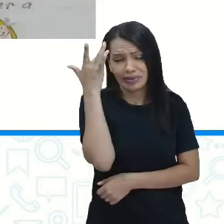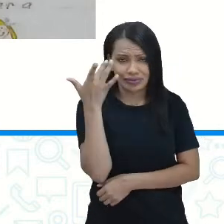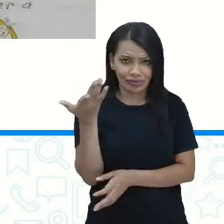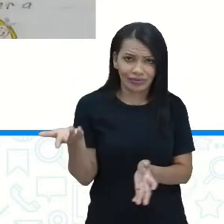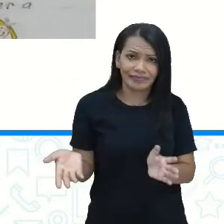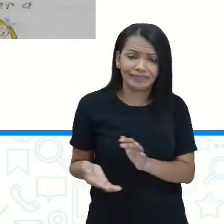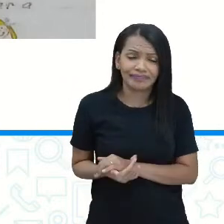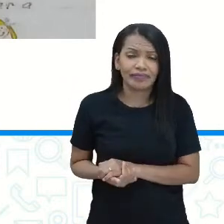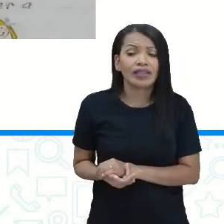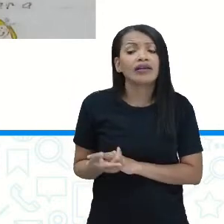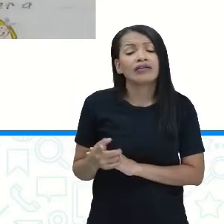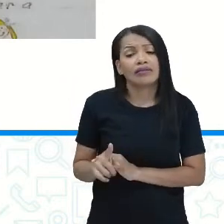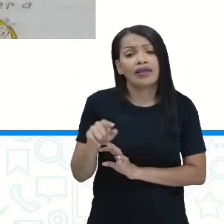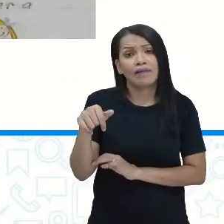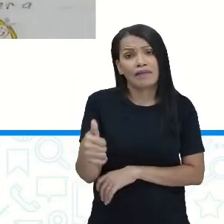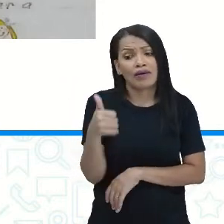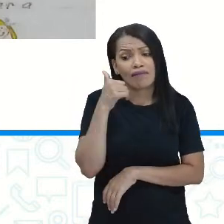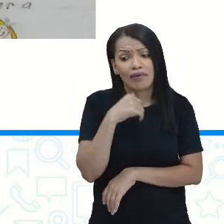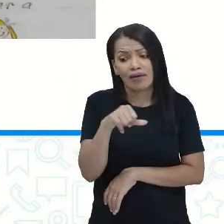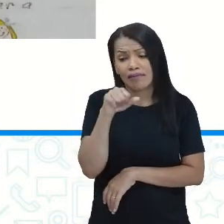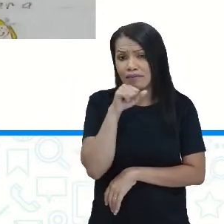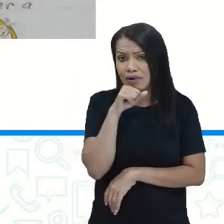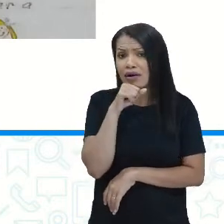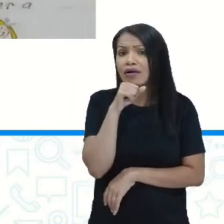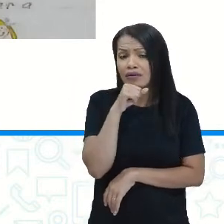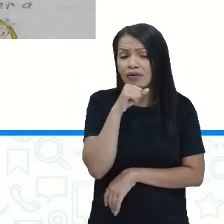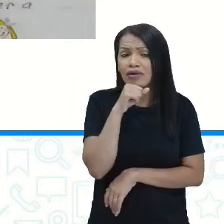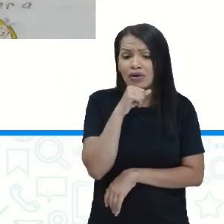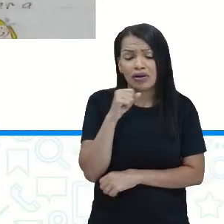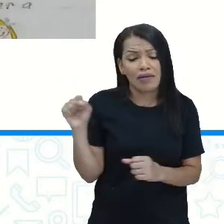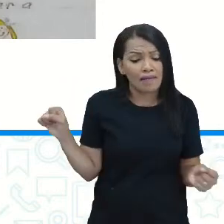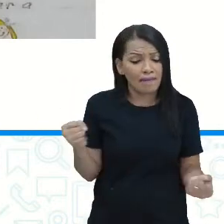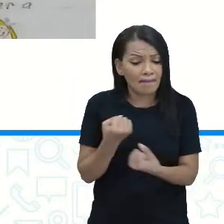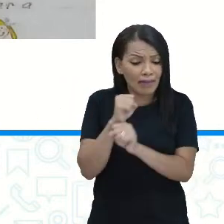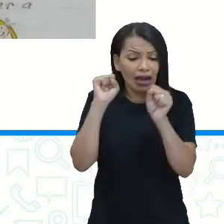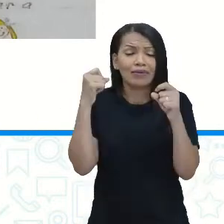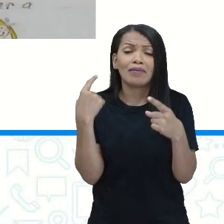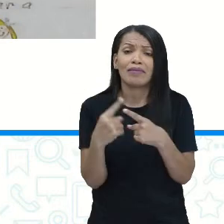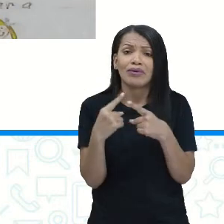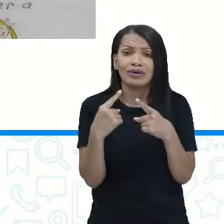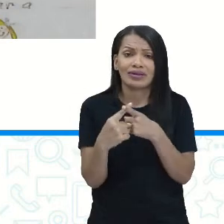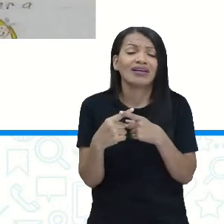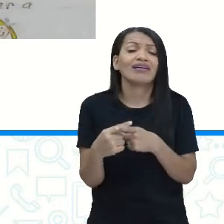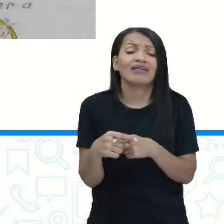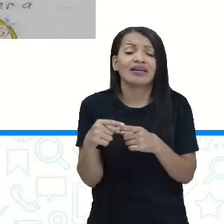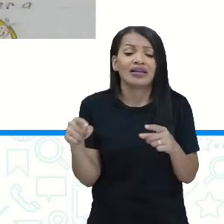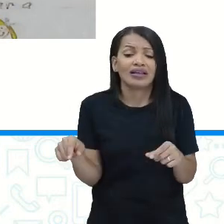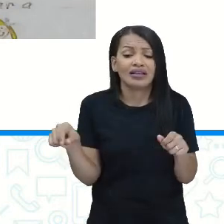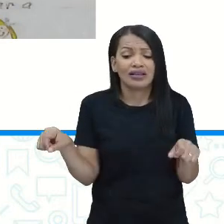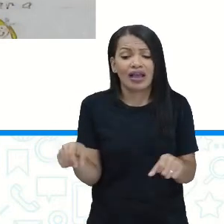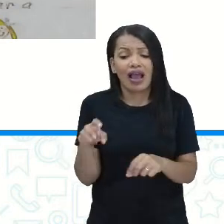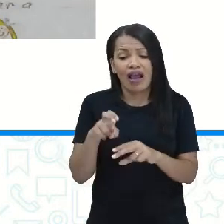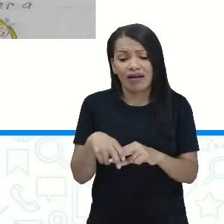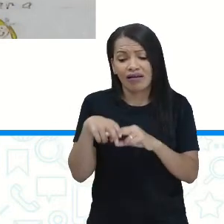ainda ficou muito brava porque ela quebrou a cadeira. Então o papai dela